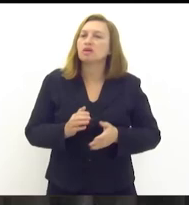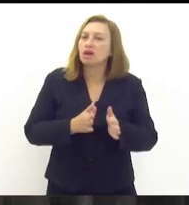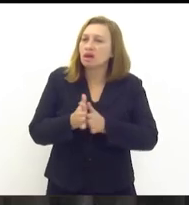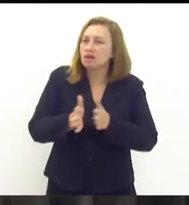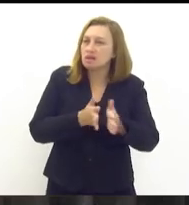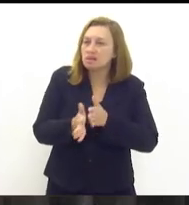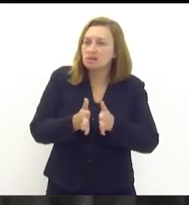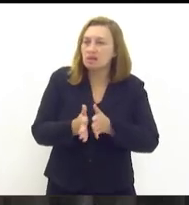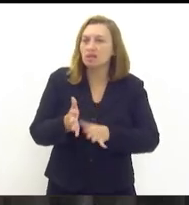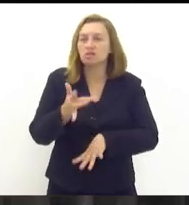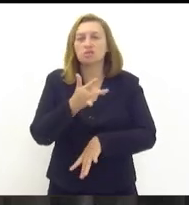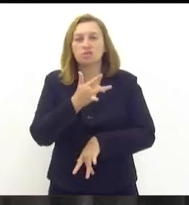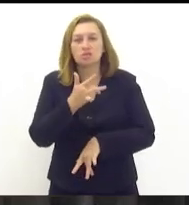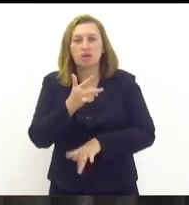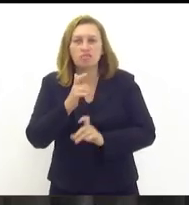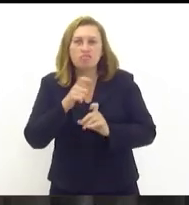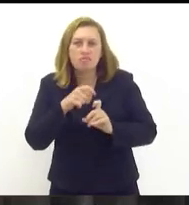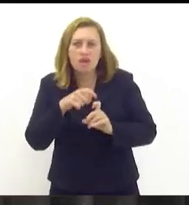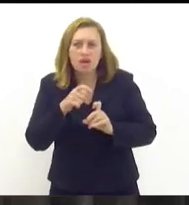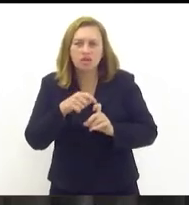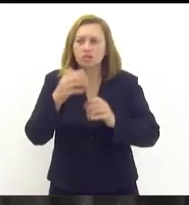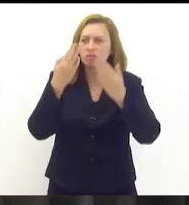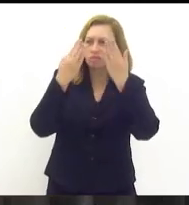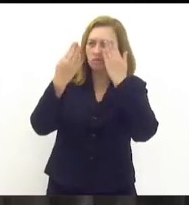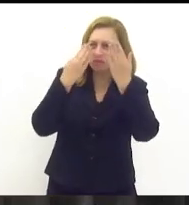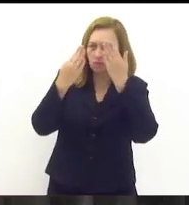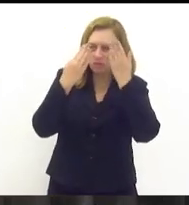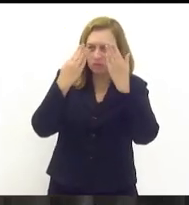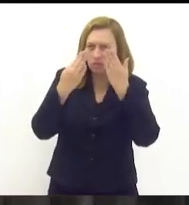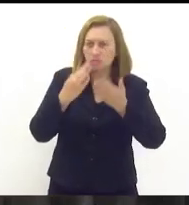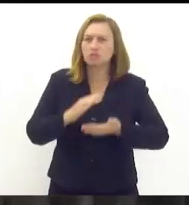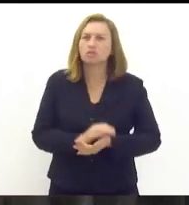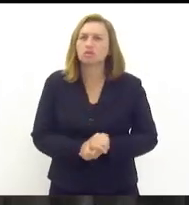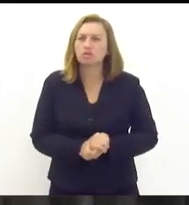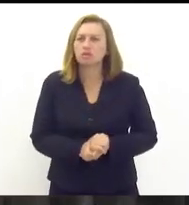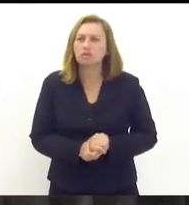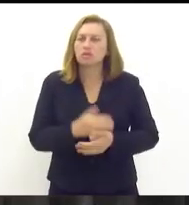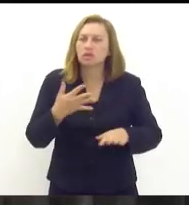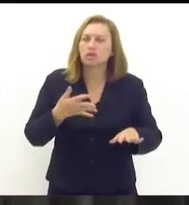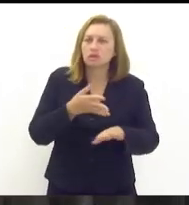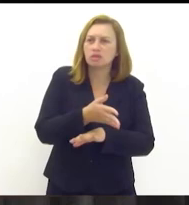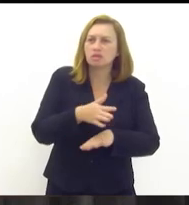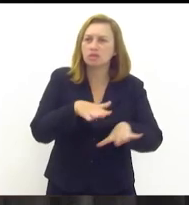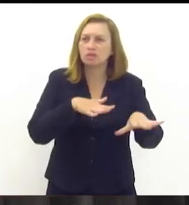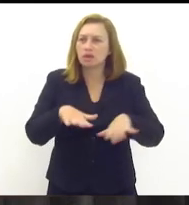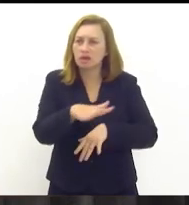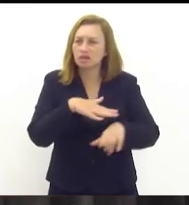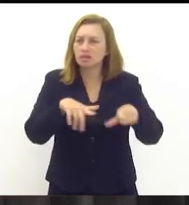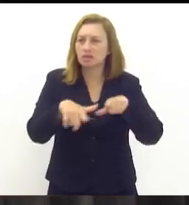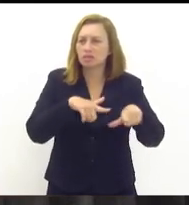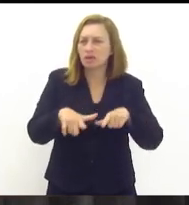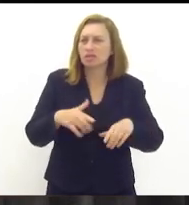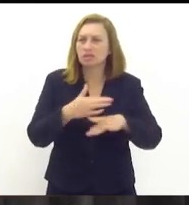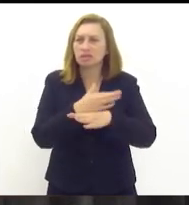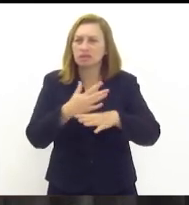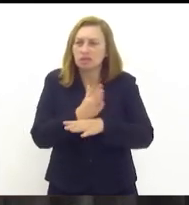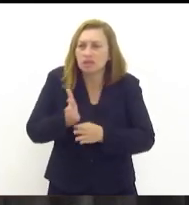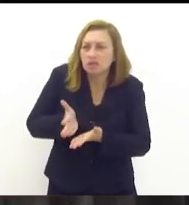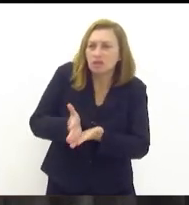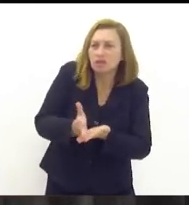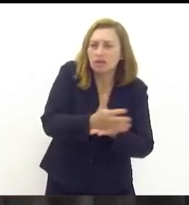acesso a Serviços Médicos acolhimento social e psicológico inserção no mercado de trabalho dessa cidade arrecada